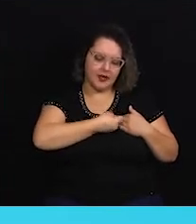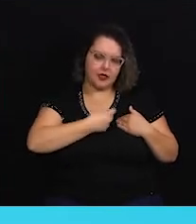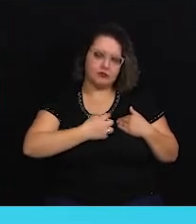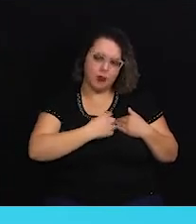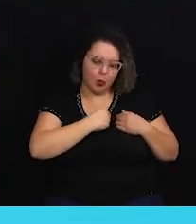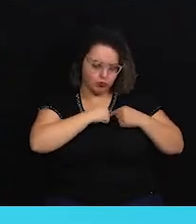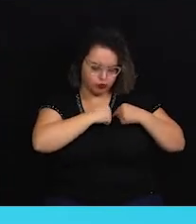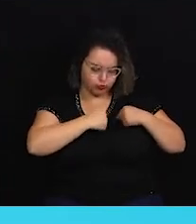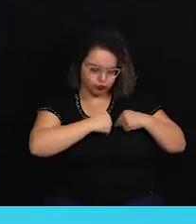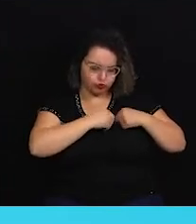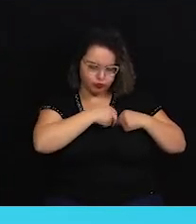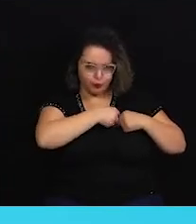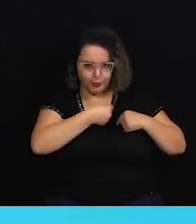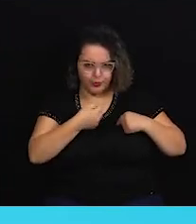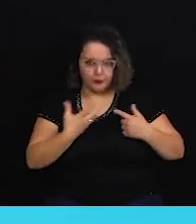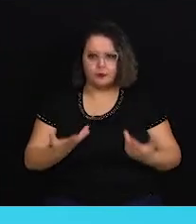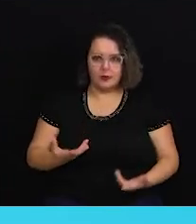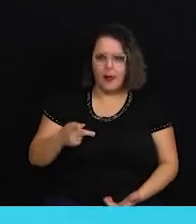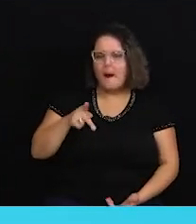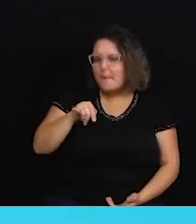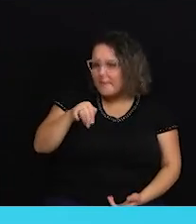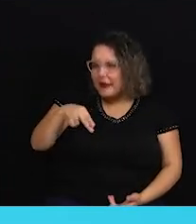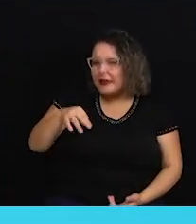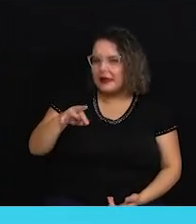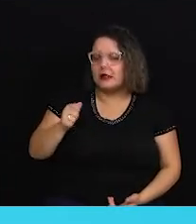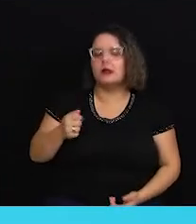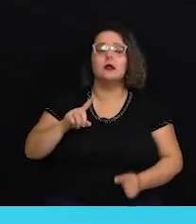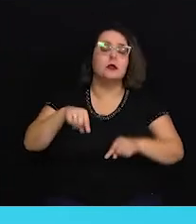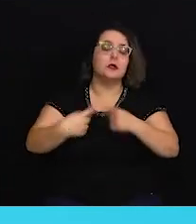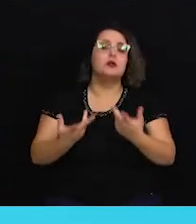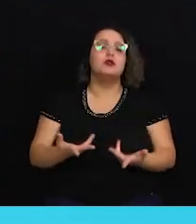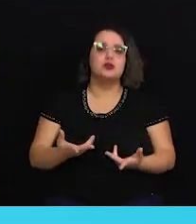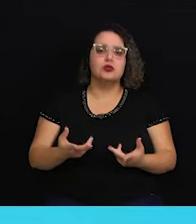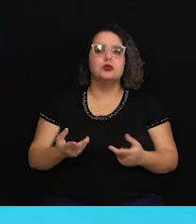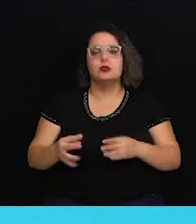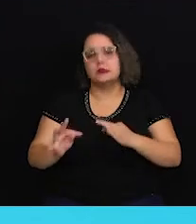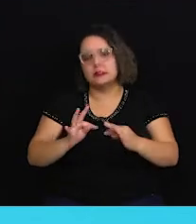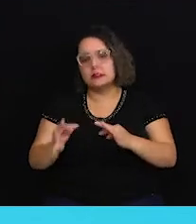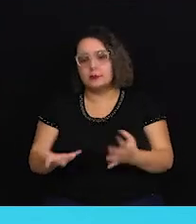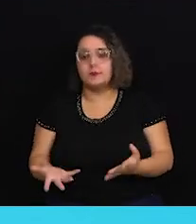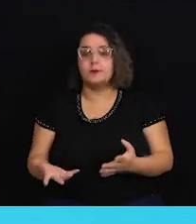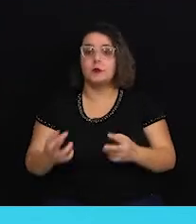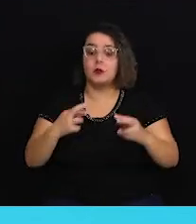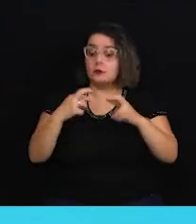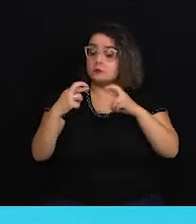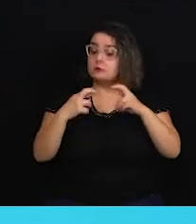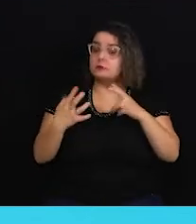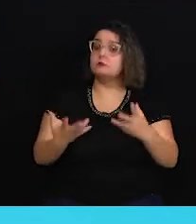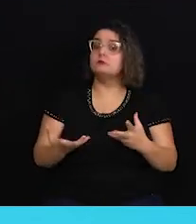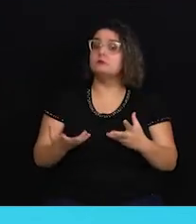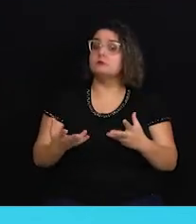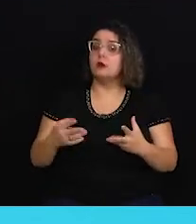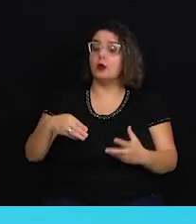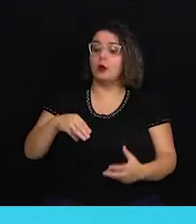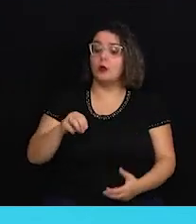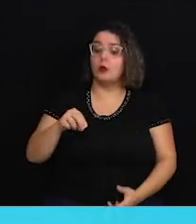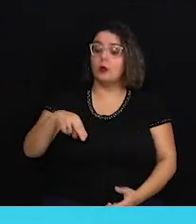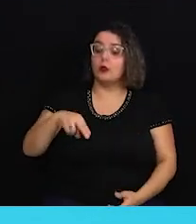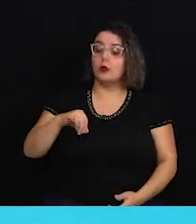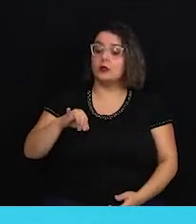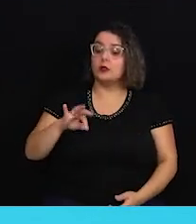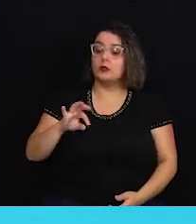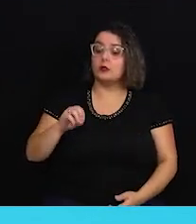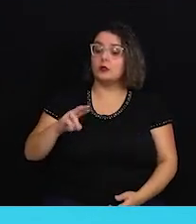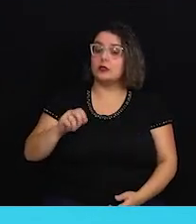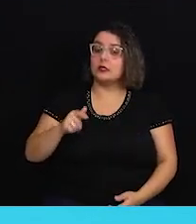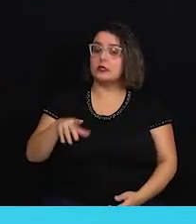as anestesias mais complexas, que são associações de várias técnicas e também onde o paciente é com uma monitorização. Às vezes tem um monitor